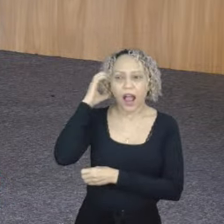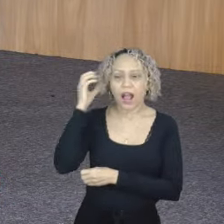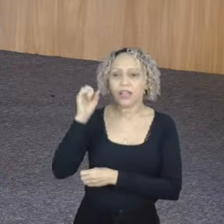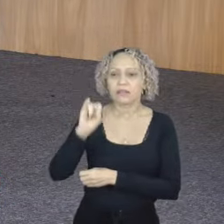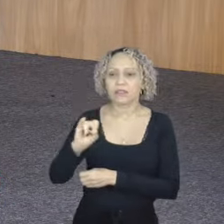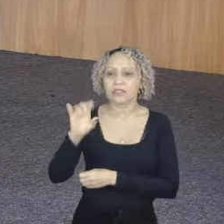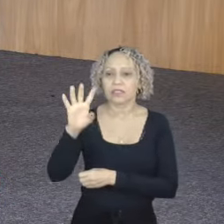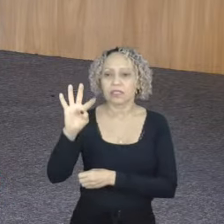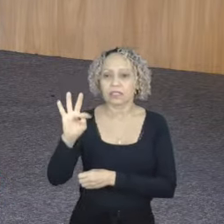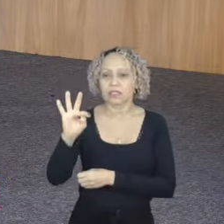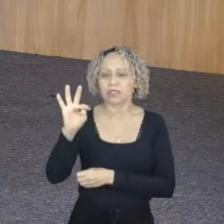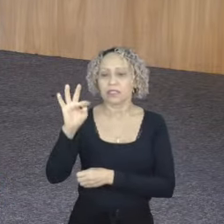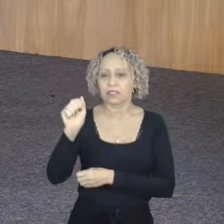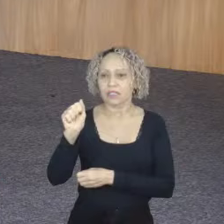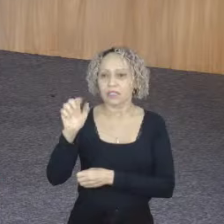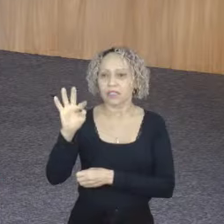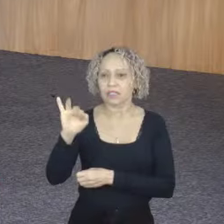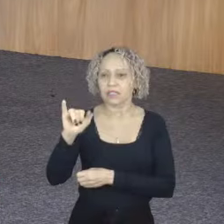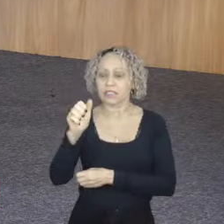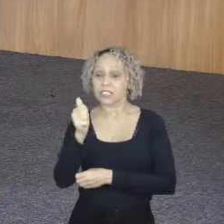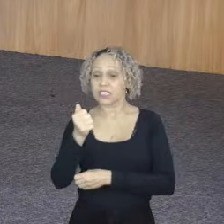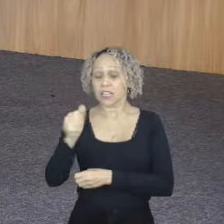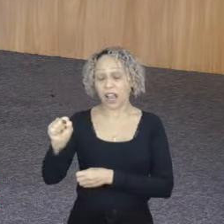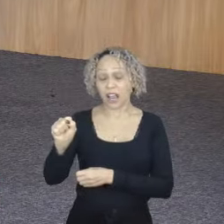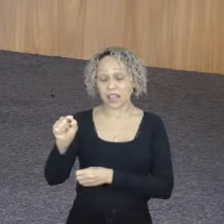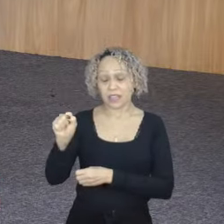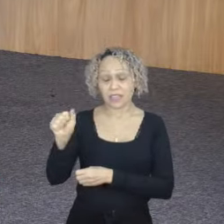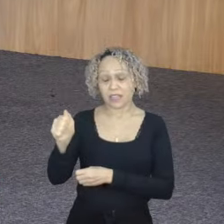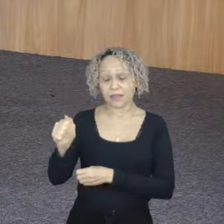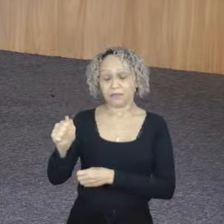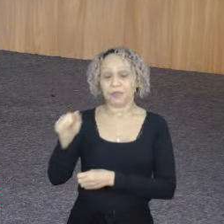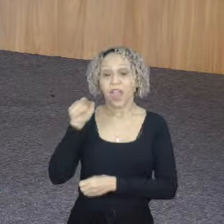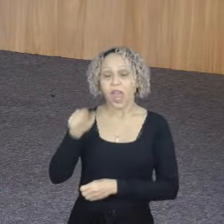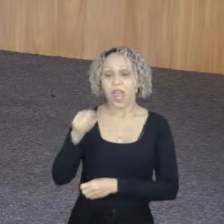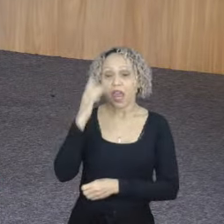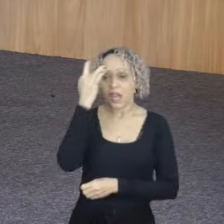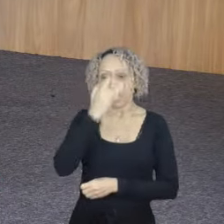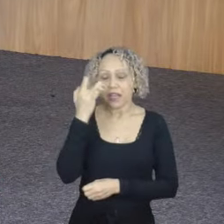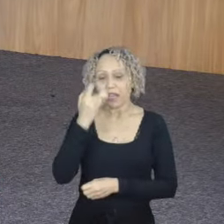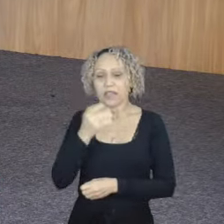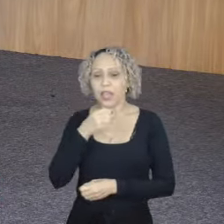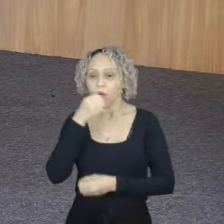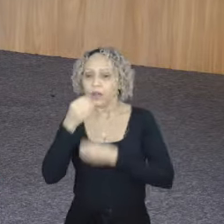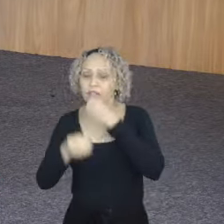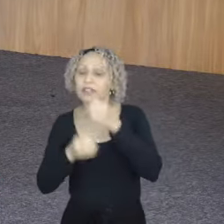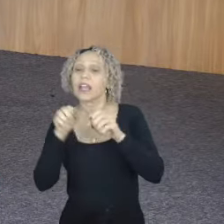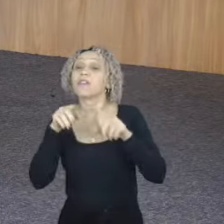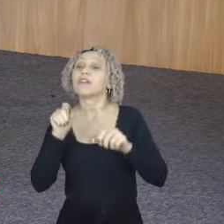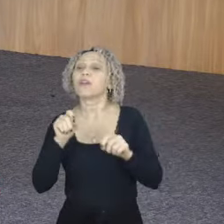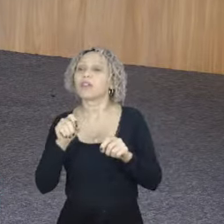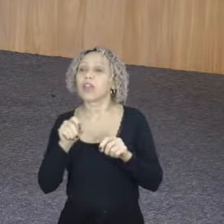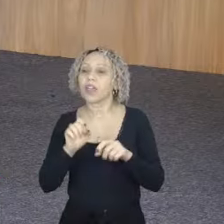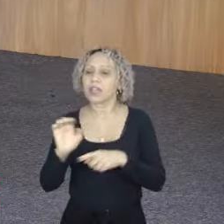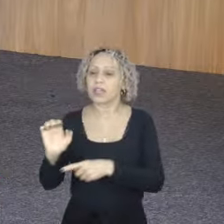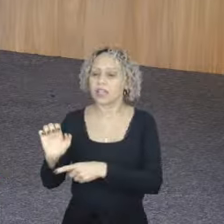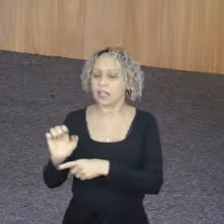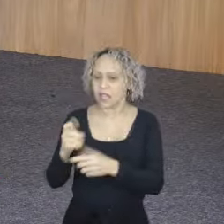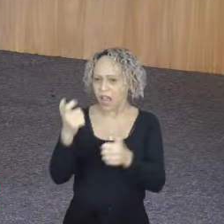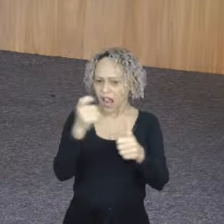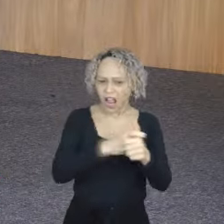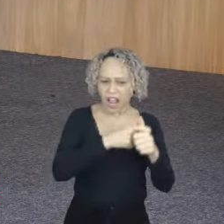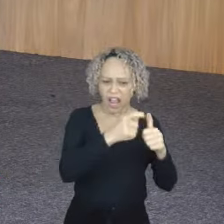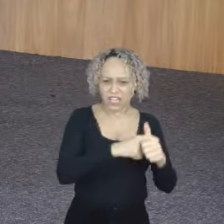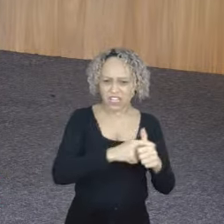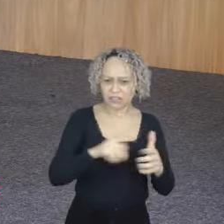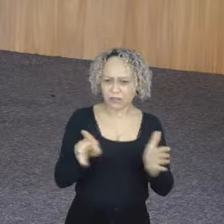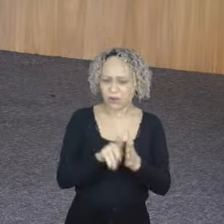quarta-feira. A gente vai acompanhar agora o trecho que ele fala da proposta do governo em trocar as dívidas dos estados por oferta de educação profissional